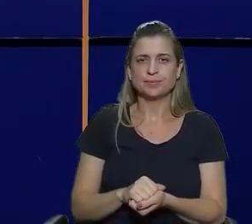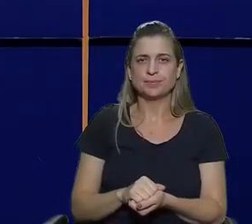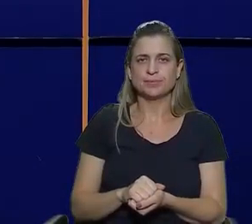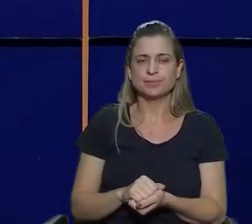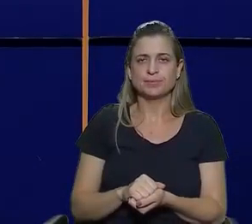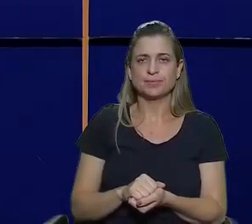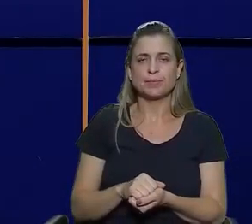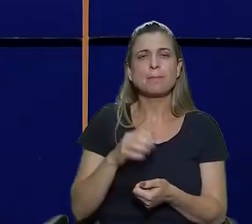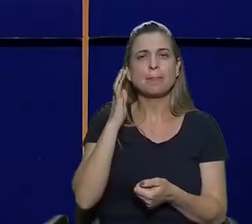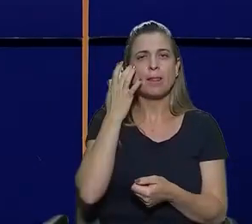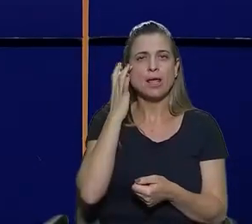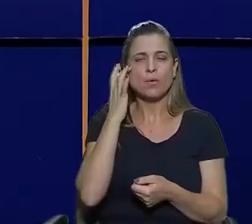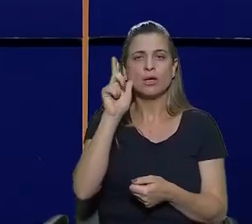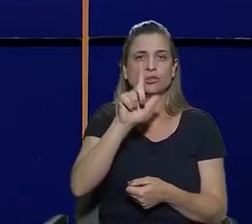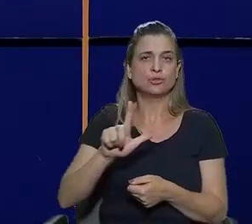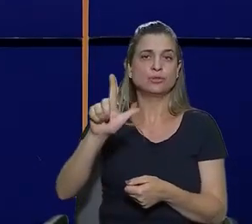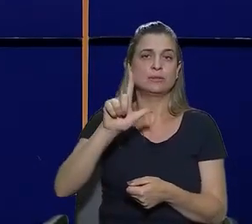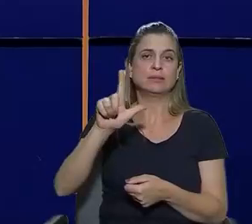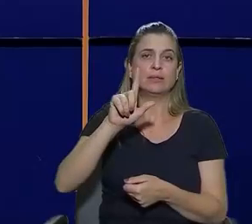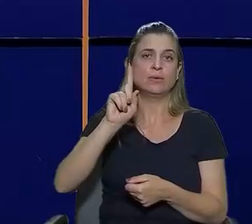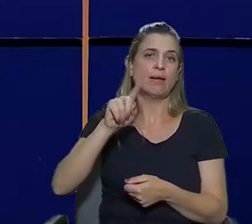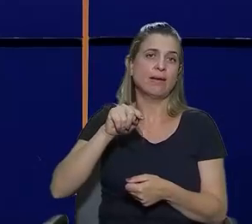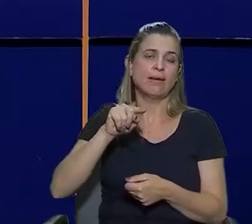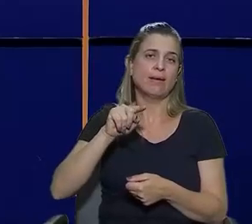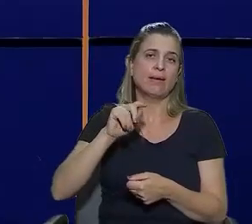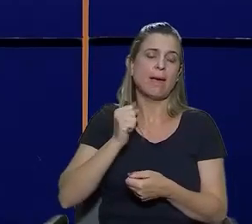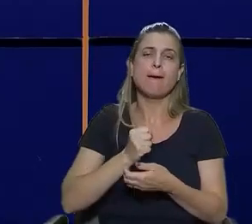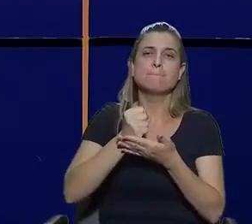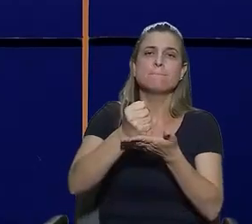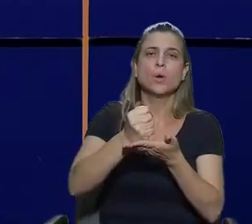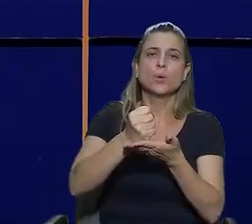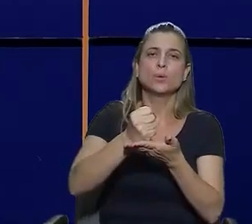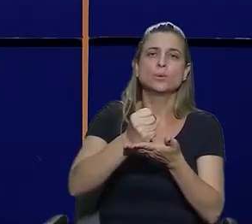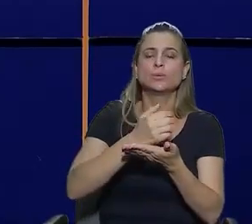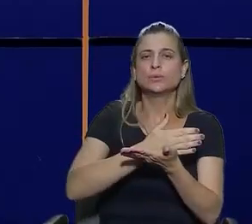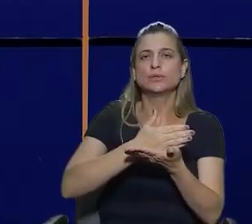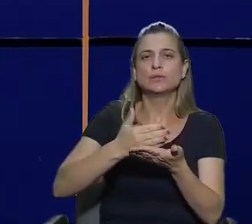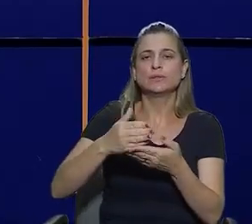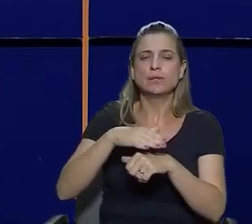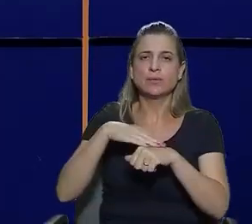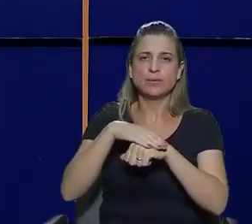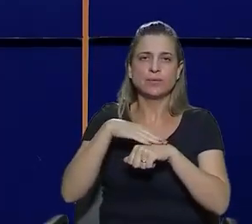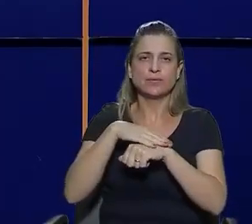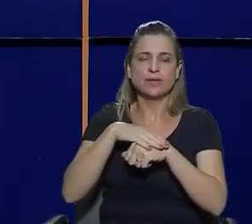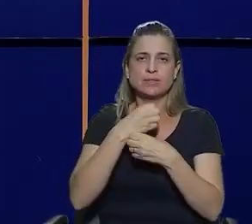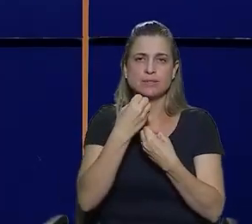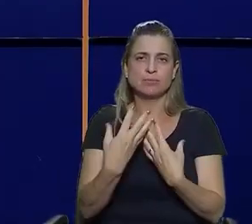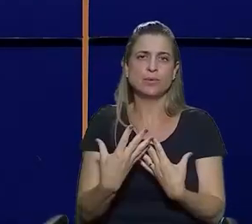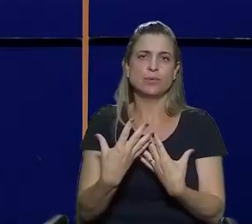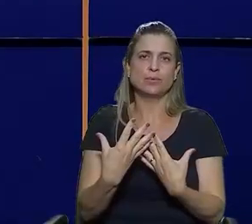que literatura é ferramenta nesse sentido, de você até iniciar boas conversas, porque eu já fui um tanto